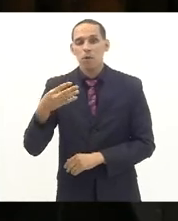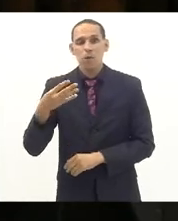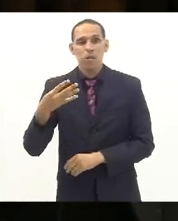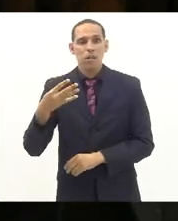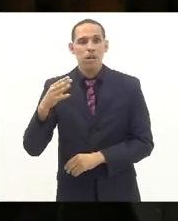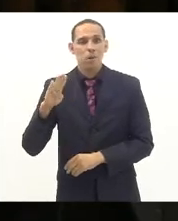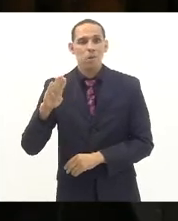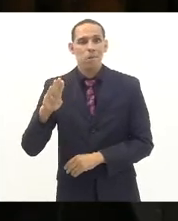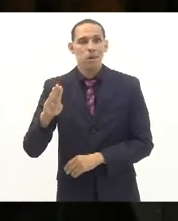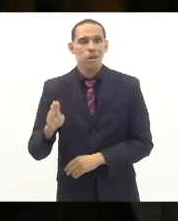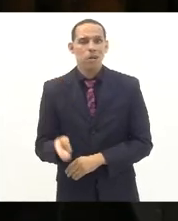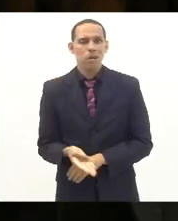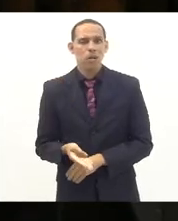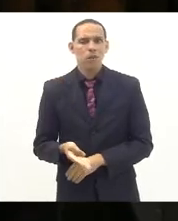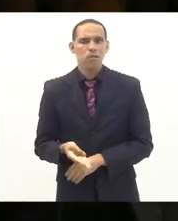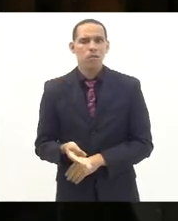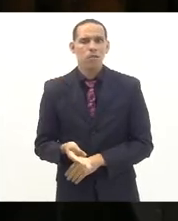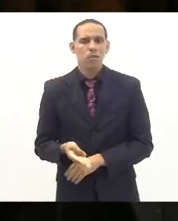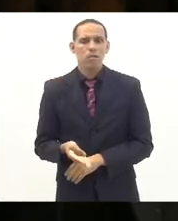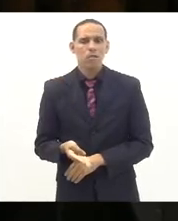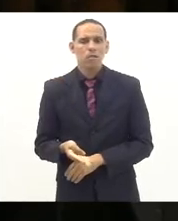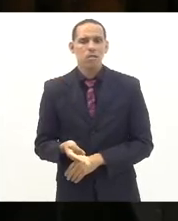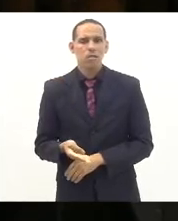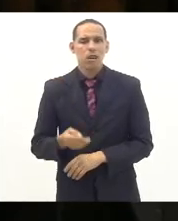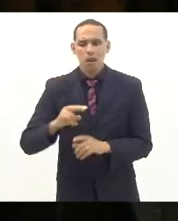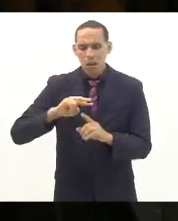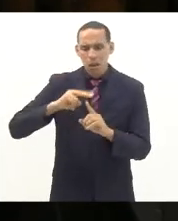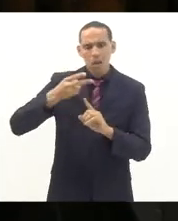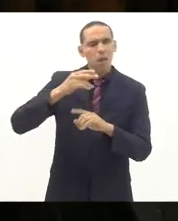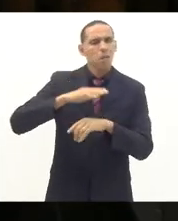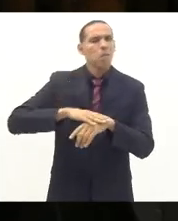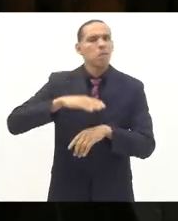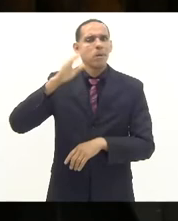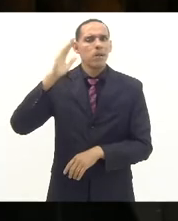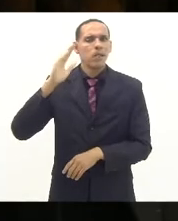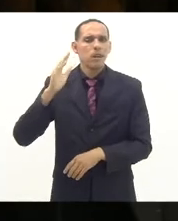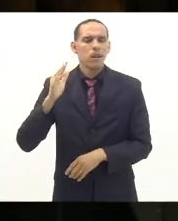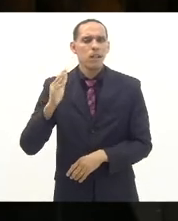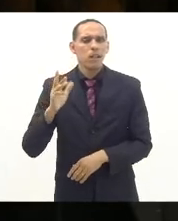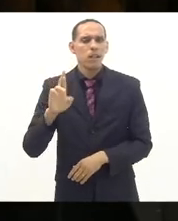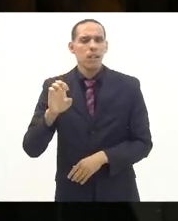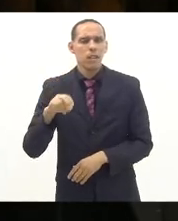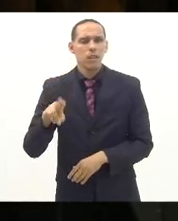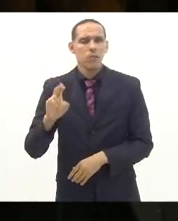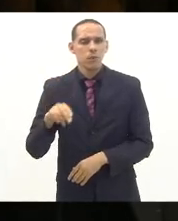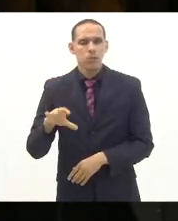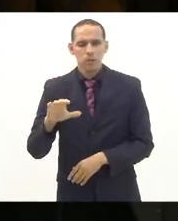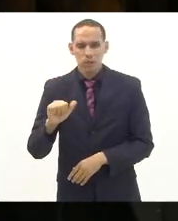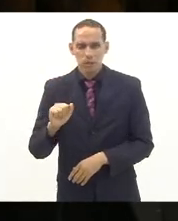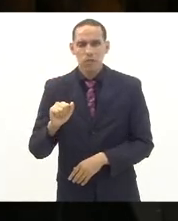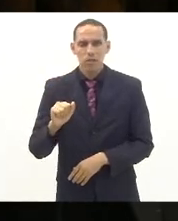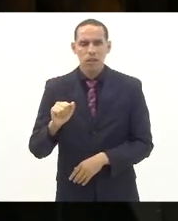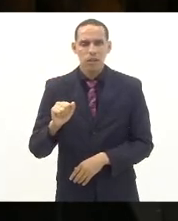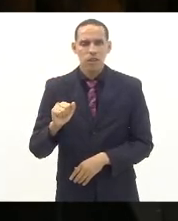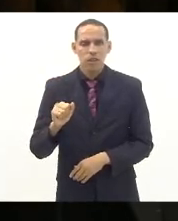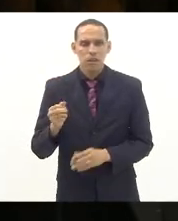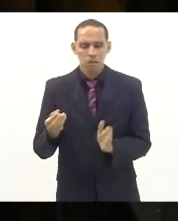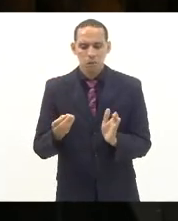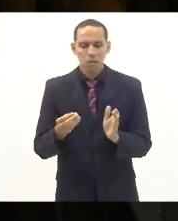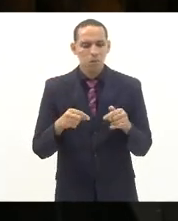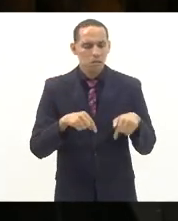19.4 Bilhões de reais mais do que dobrou a renúncia prevista em 22